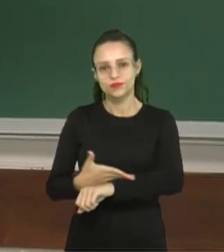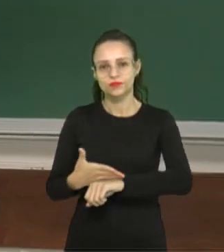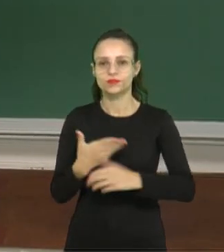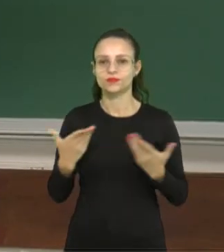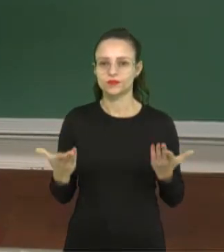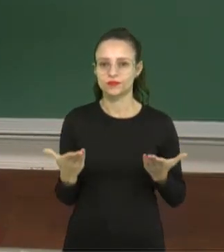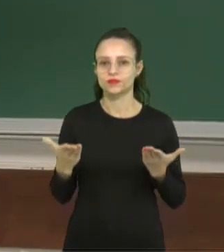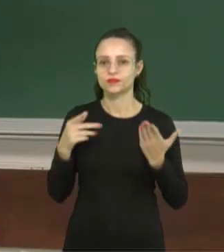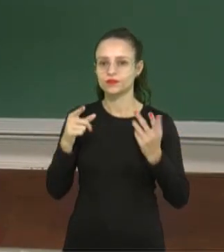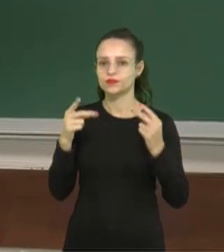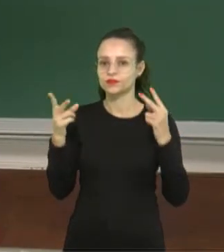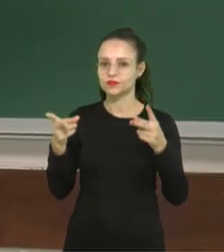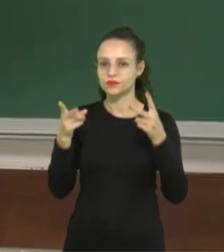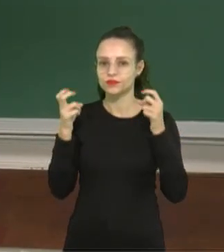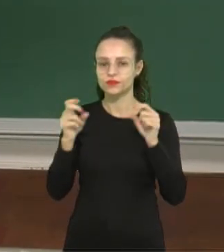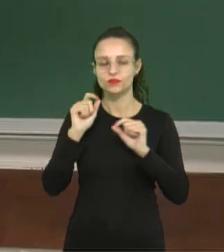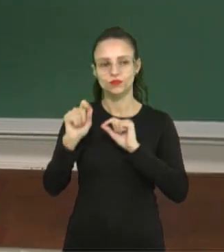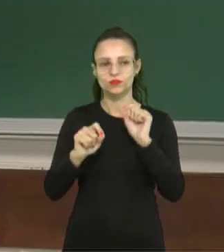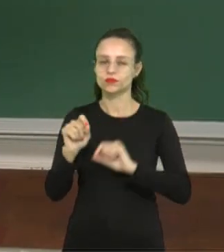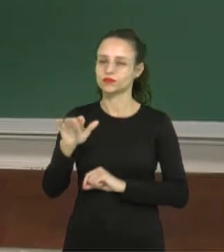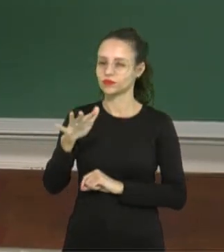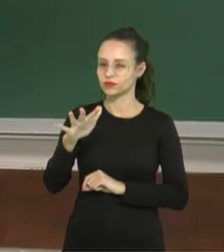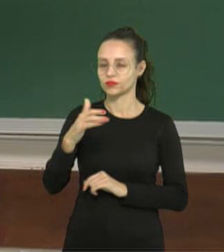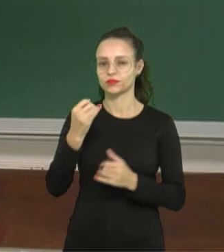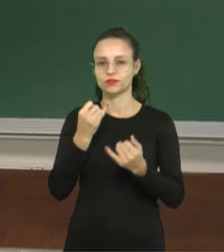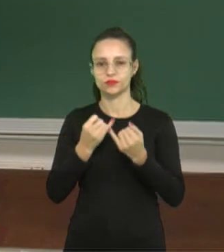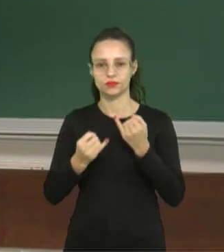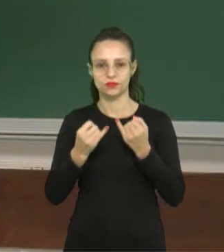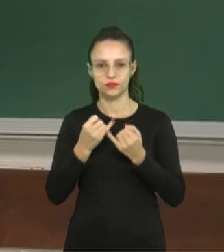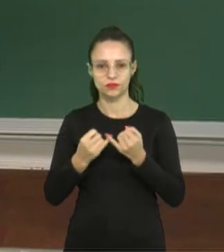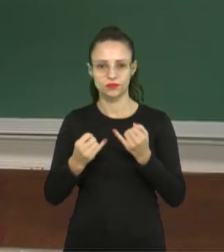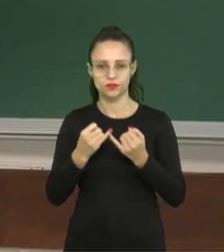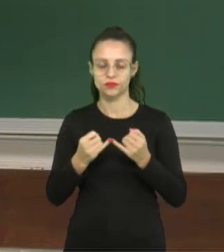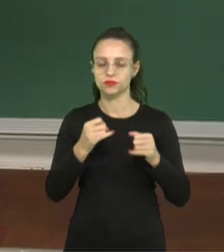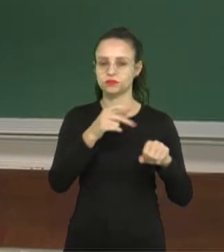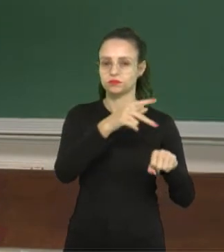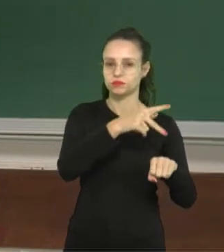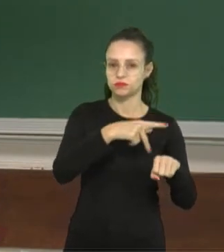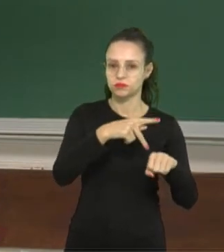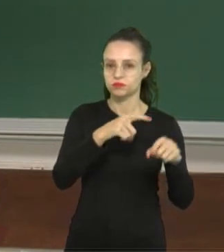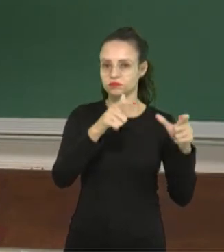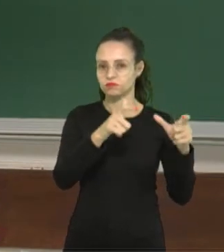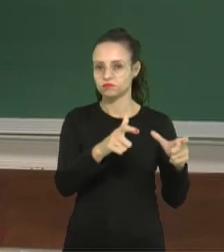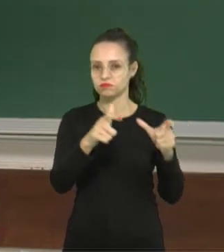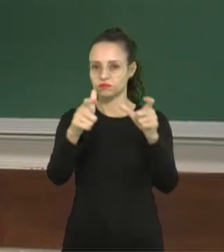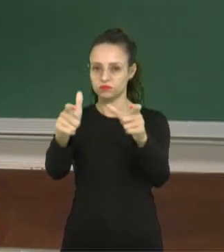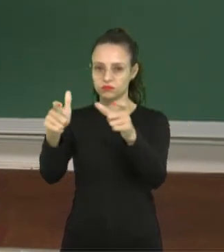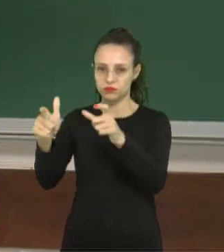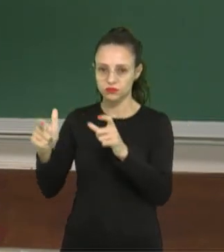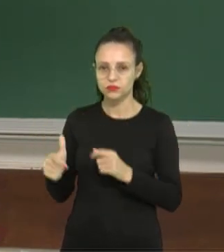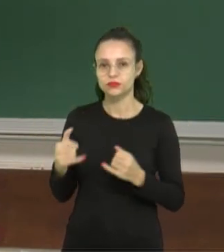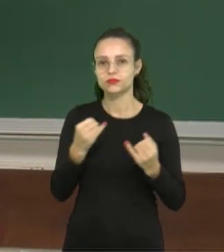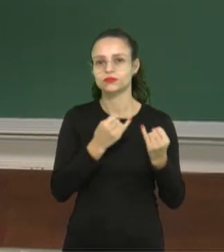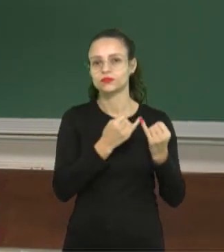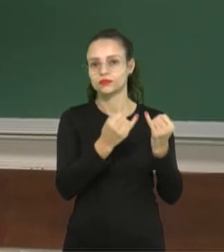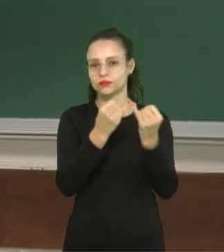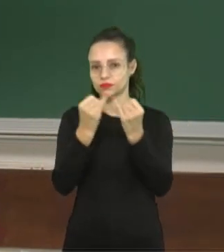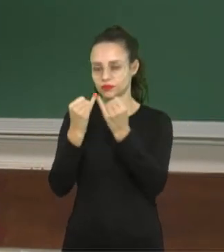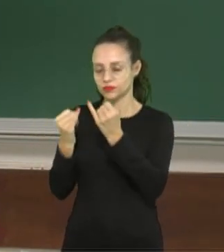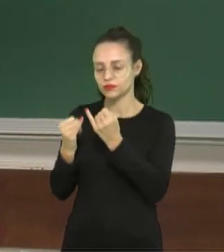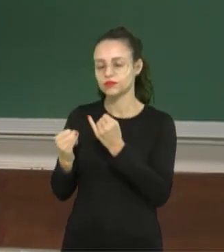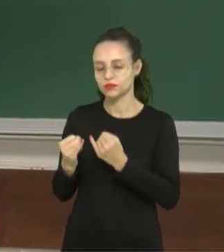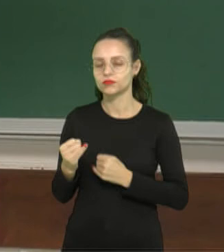Vocês vão observar que eles são mais ou menos parecidos de um país, de uma região para outra, né? São parecidos,